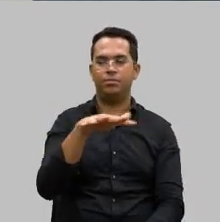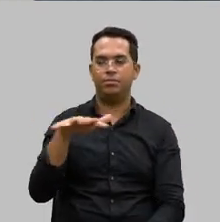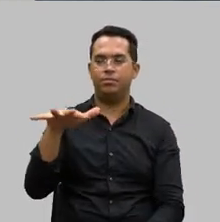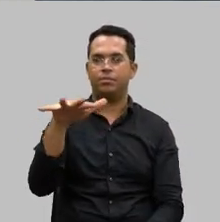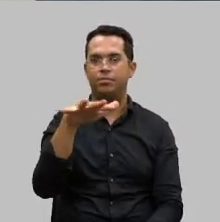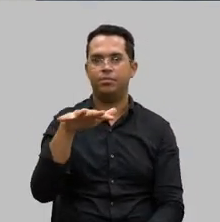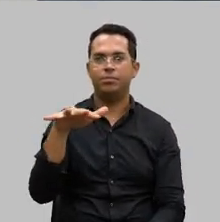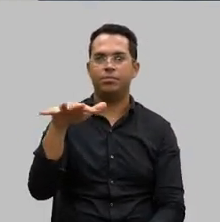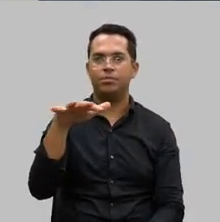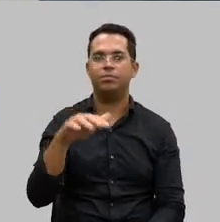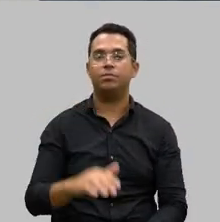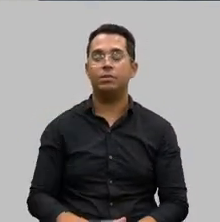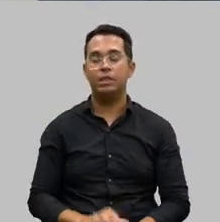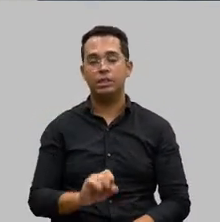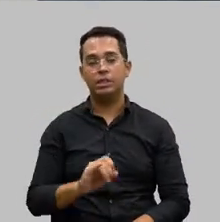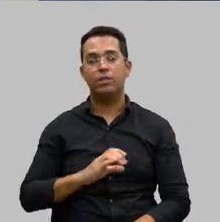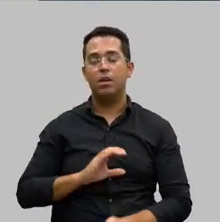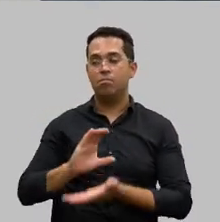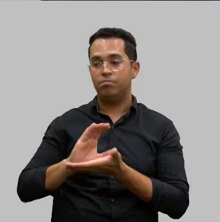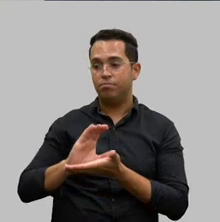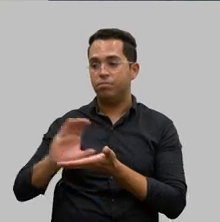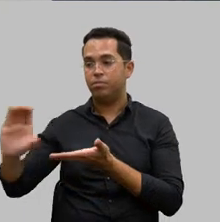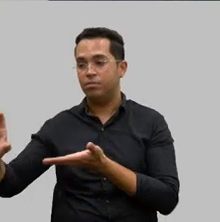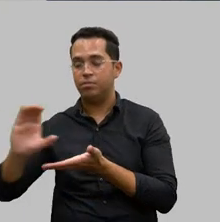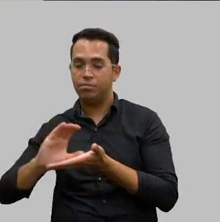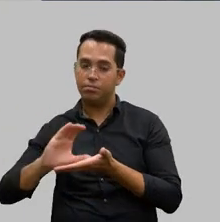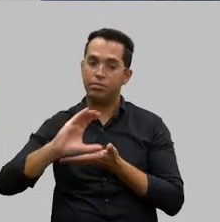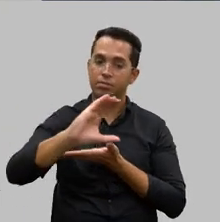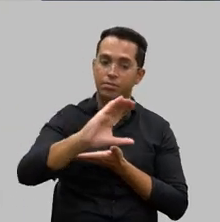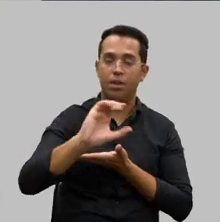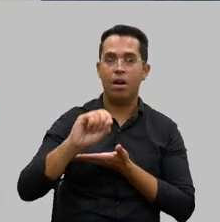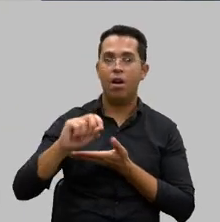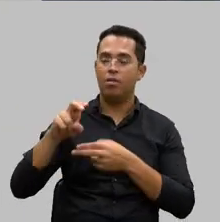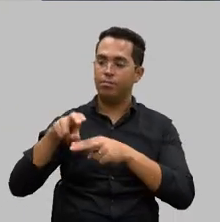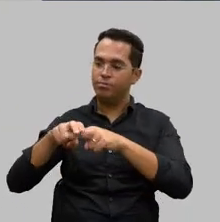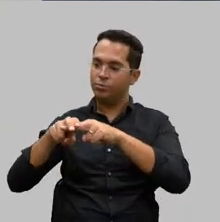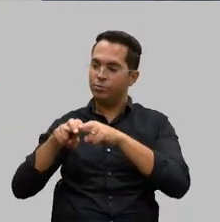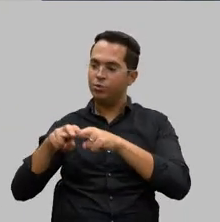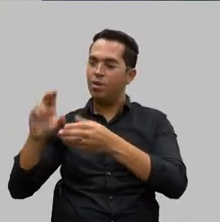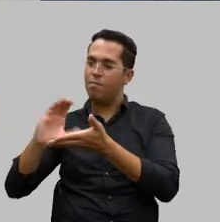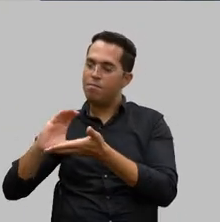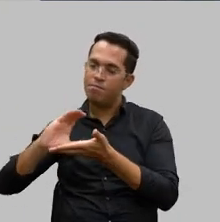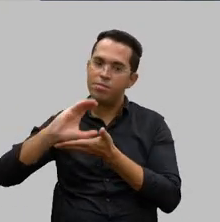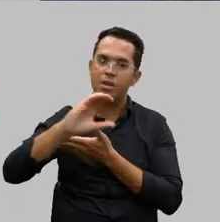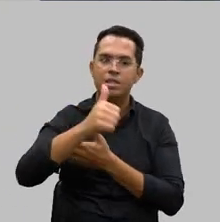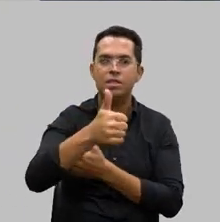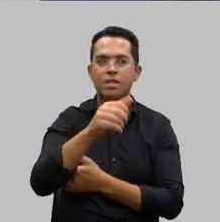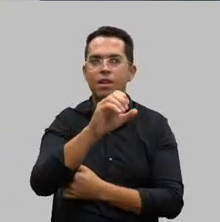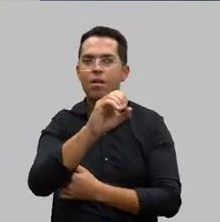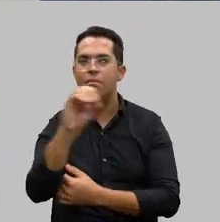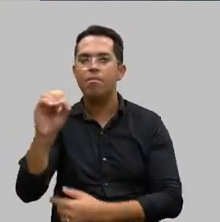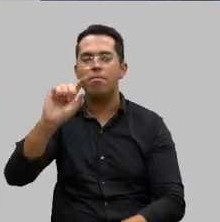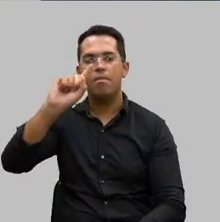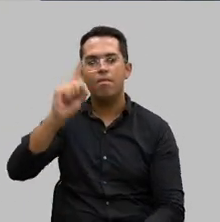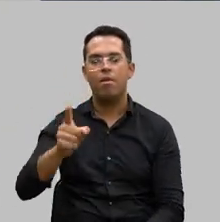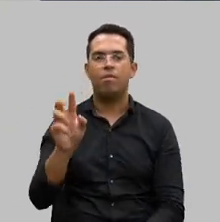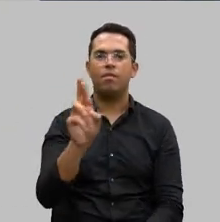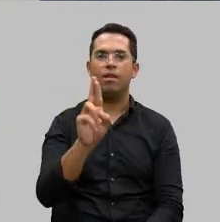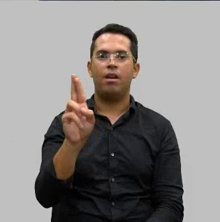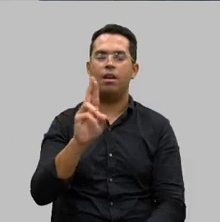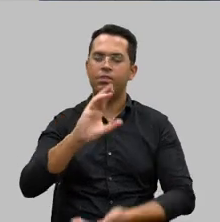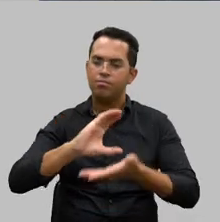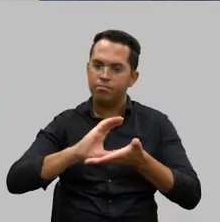área para fazer a outra o que que a gente poderia estar fazendo com esses R 100.000 a não ser mudar pote do lugar a gente poderia ter investir em